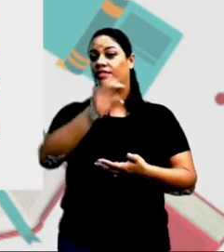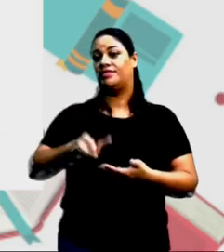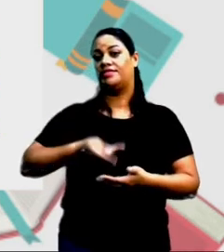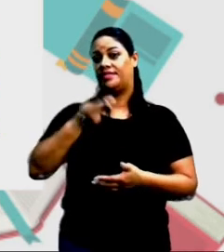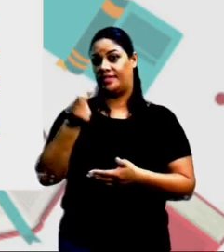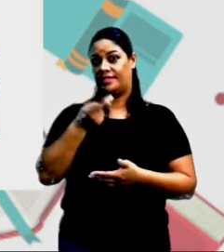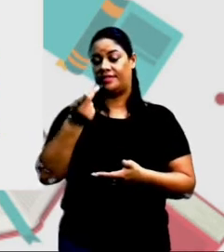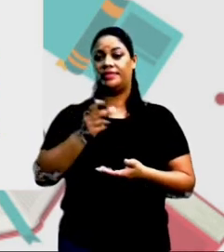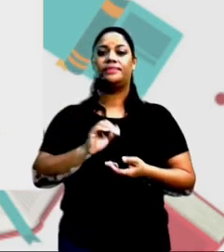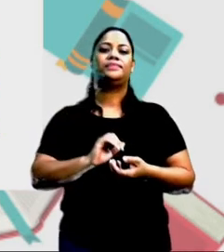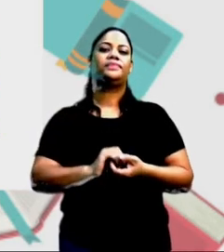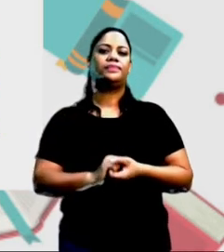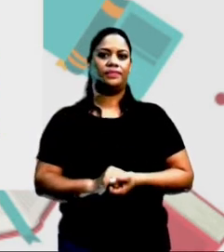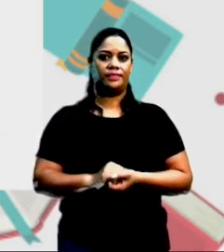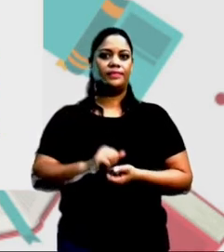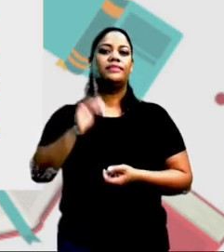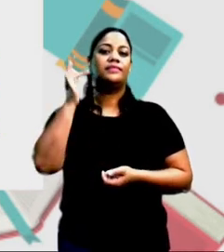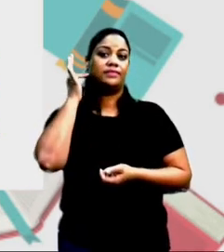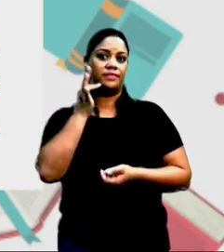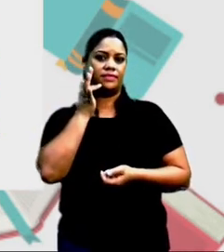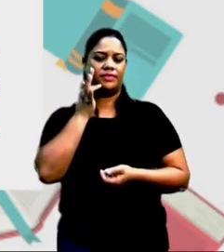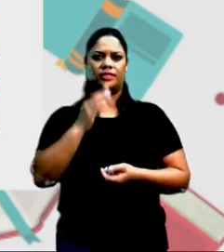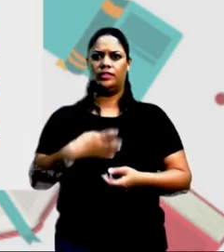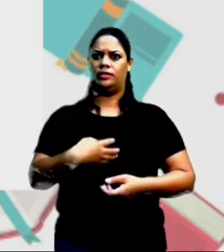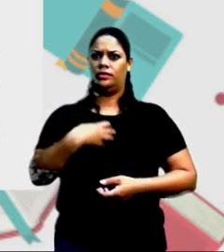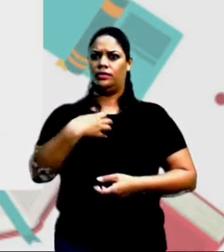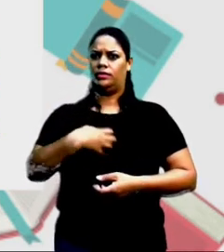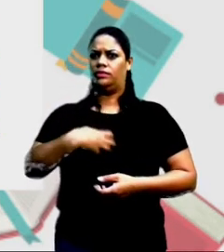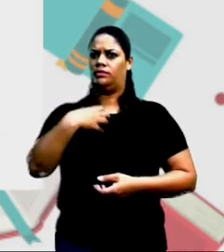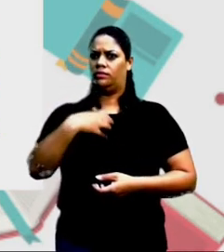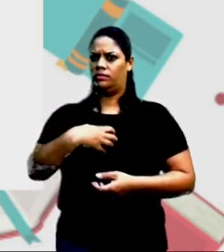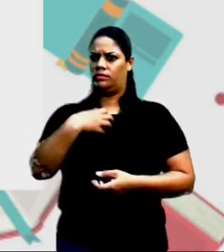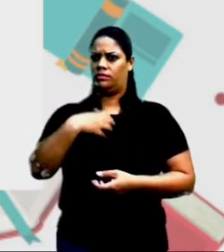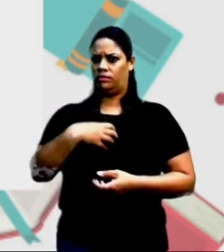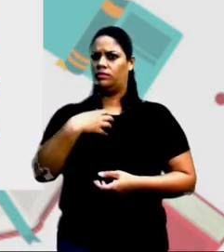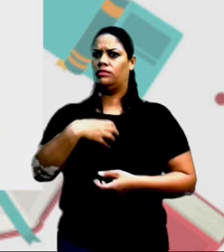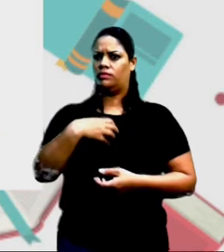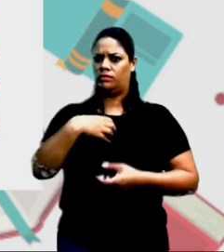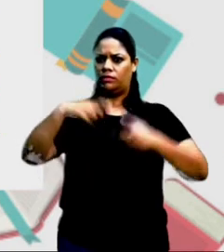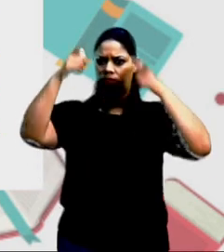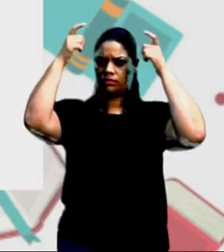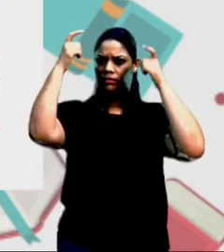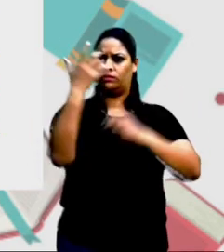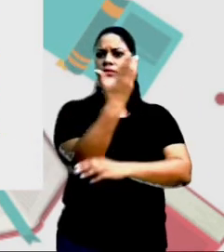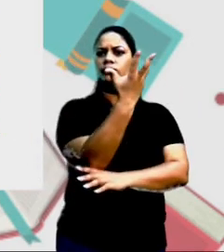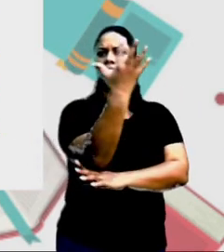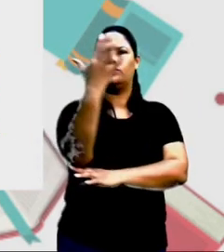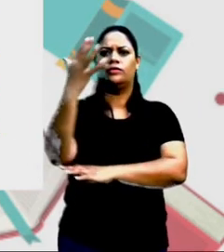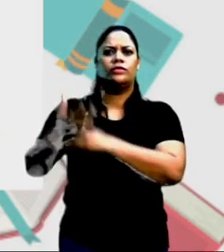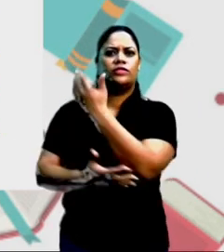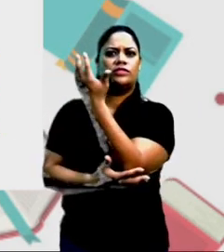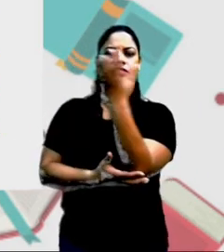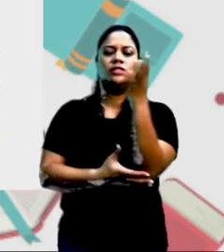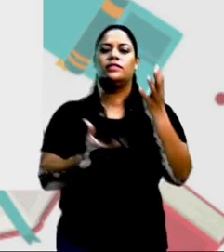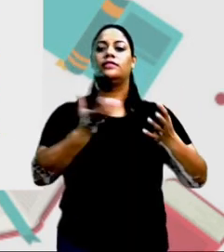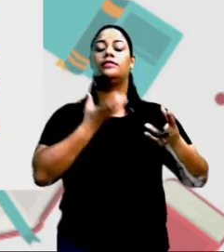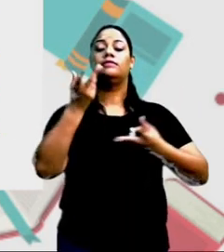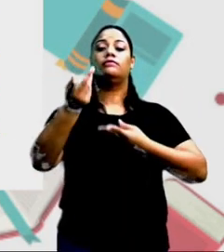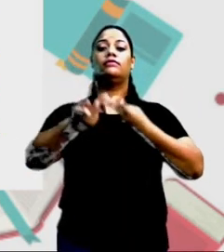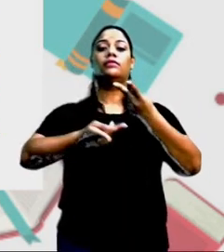à leoa, ele ficou muito bravo. O rei da floresta disse que queria